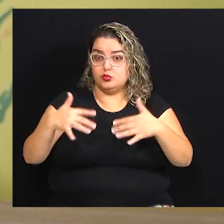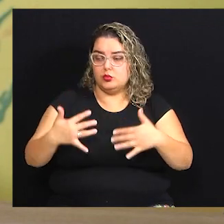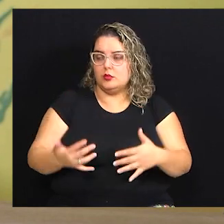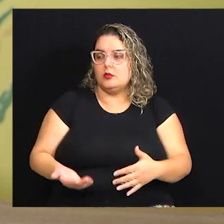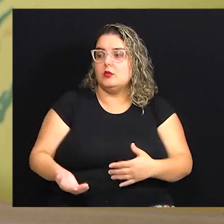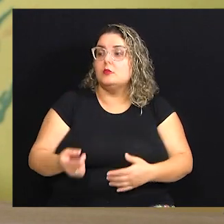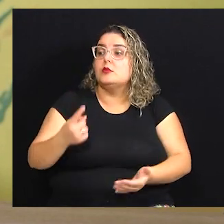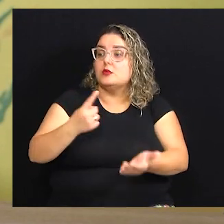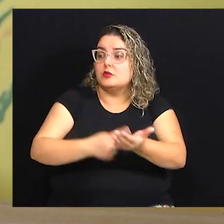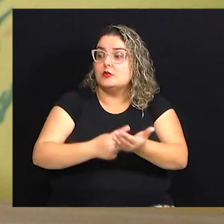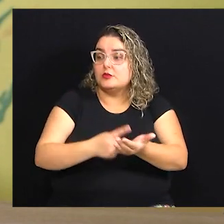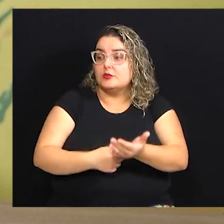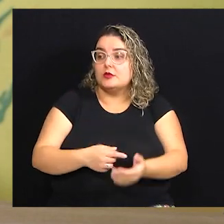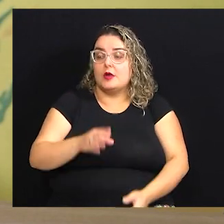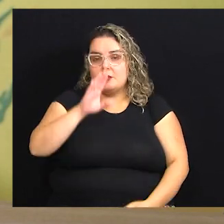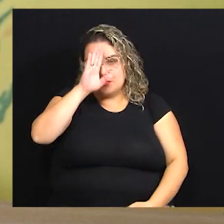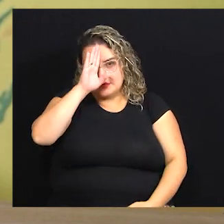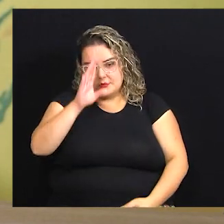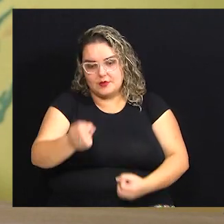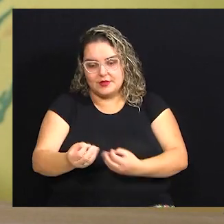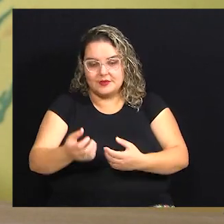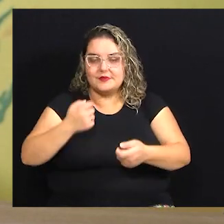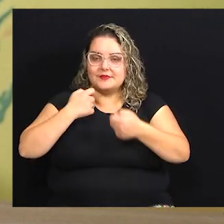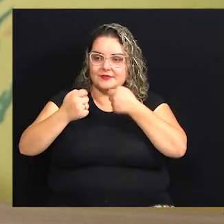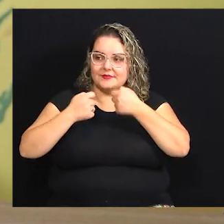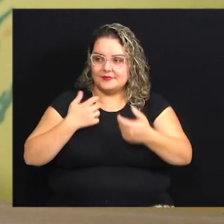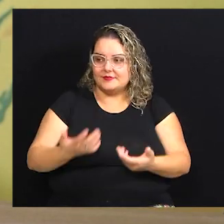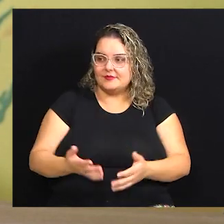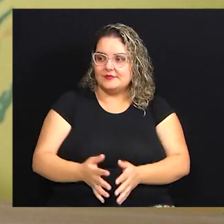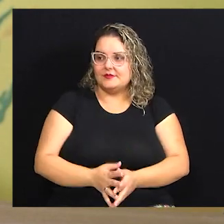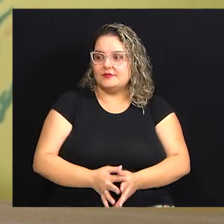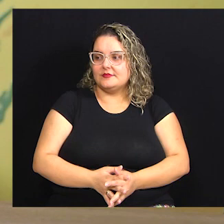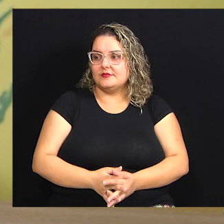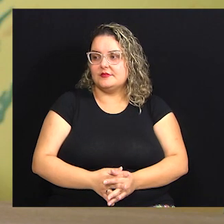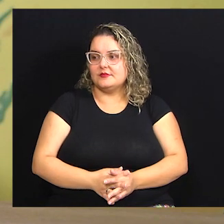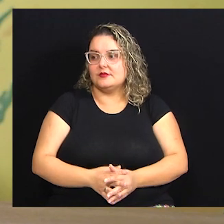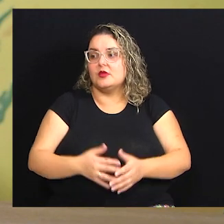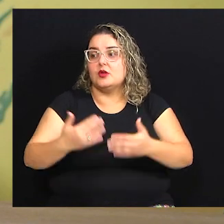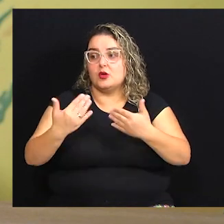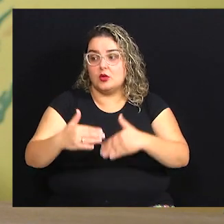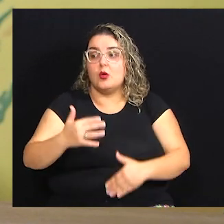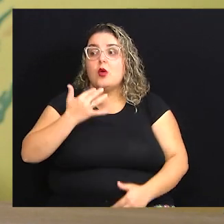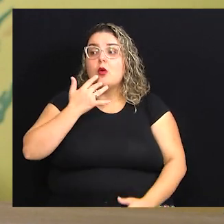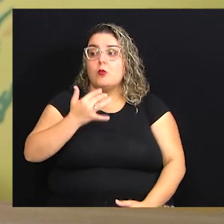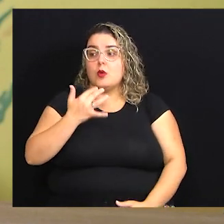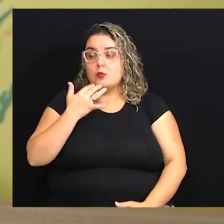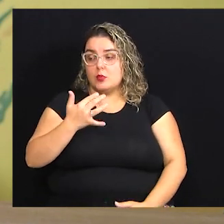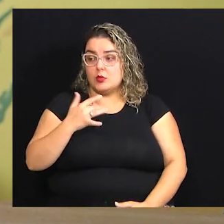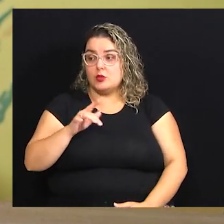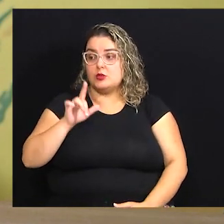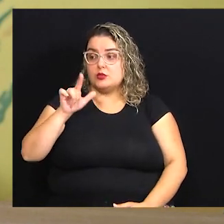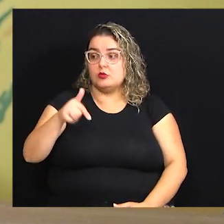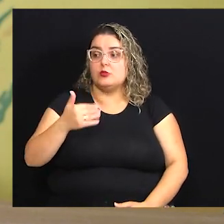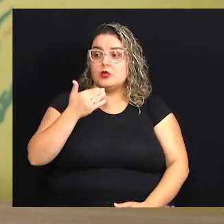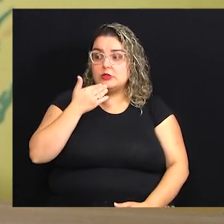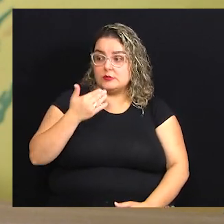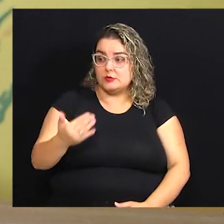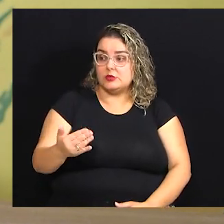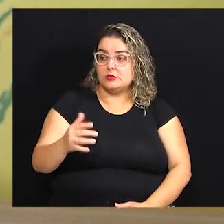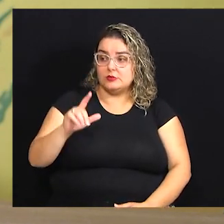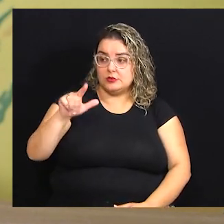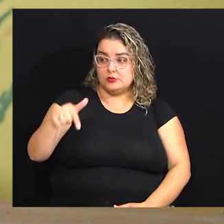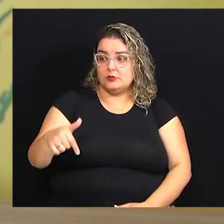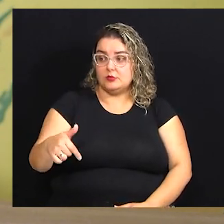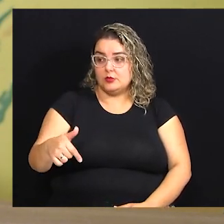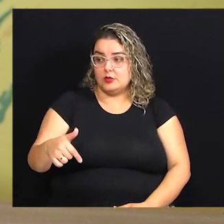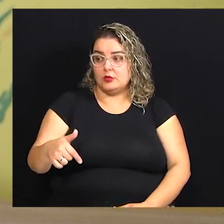tempo, vamos confirmar a principal informação aqui desta entrevista, que são provas coloridas. Depois vou pedir para você,